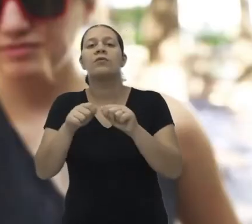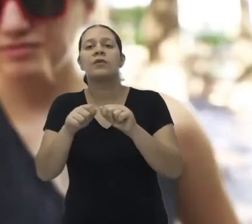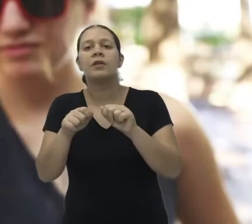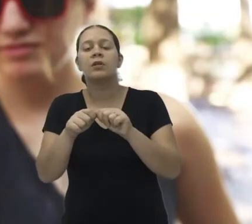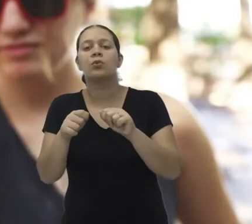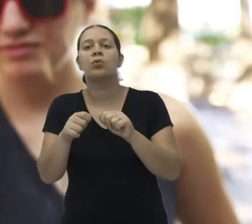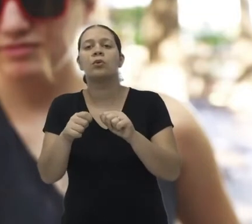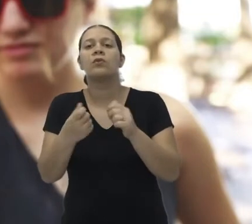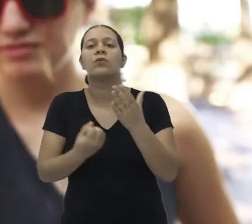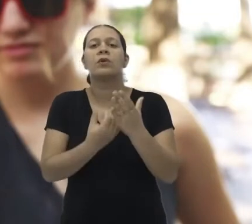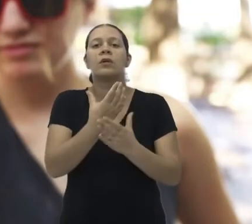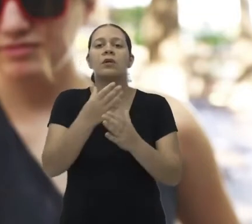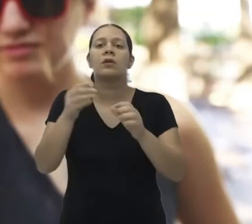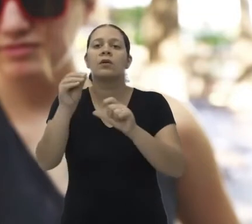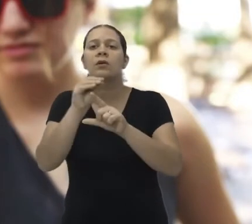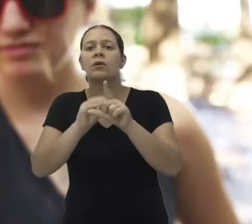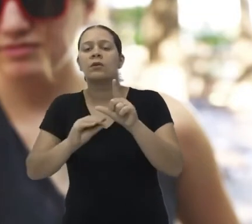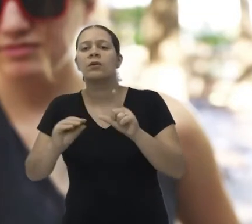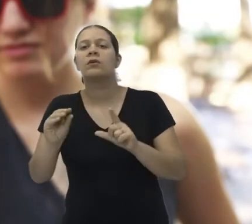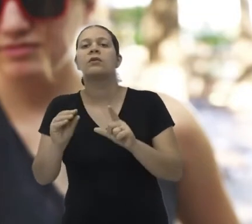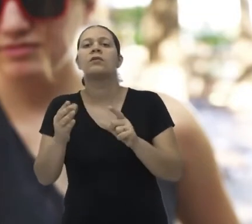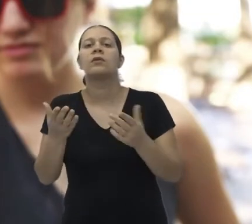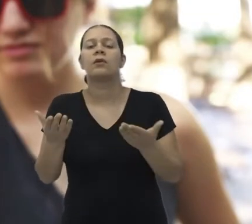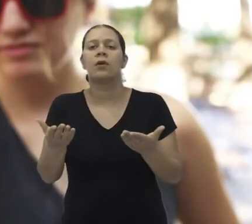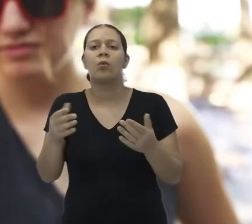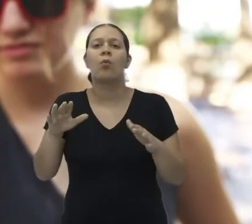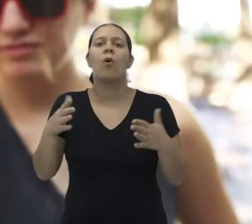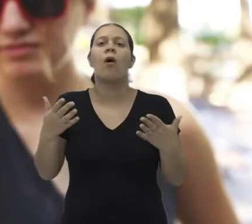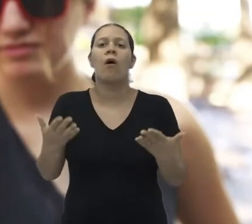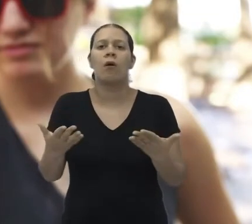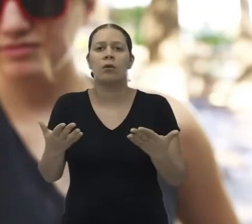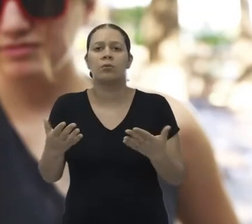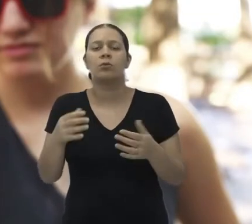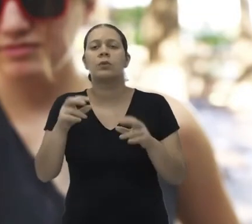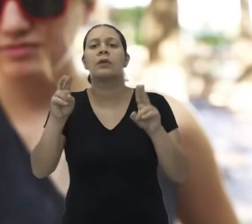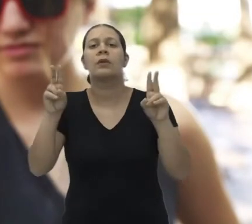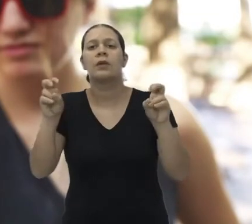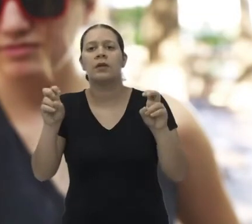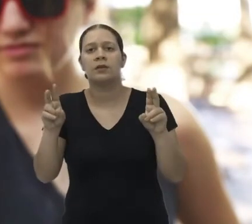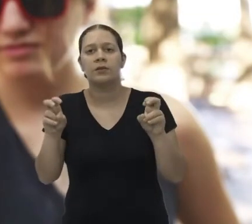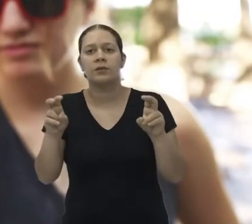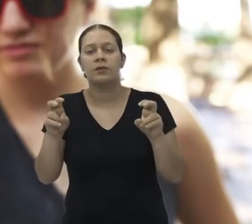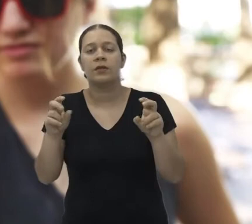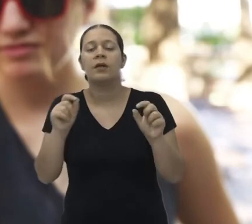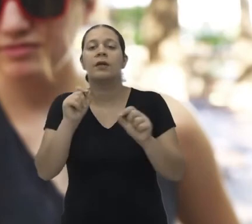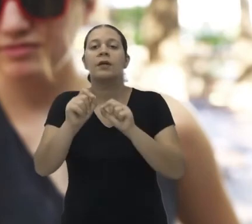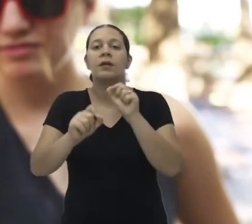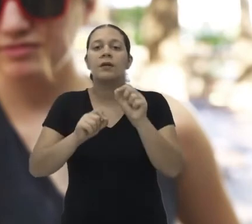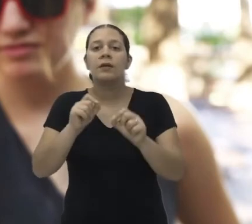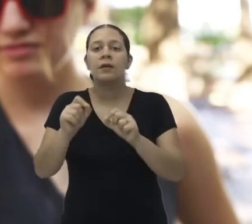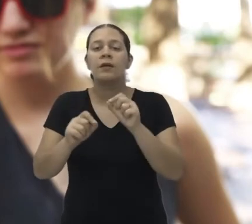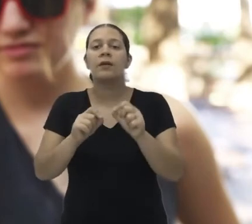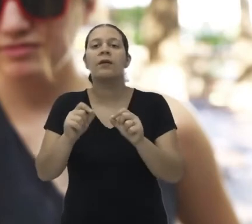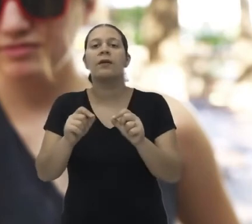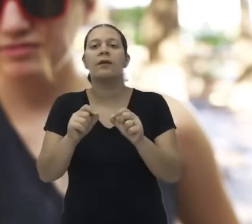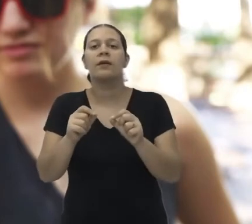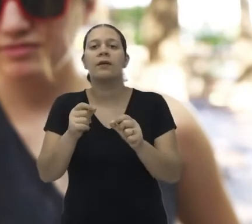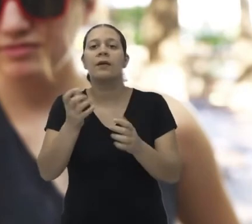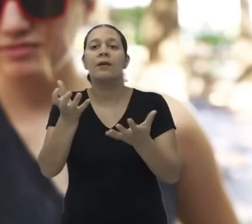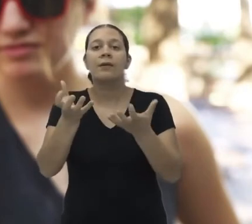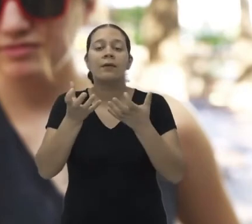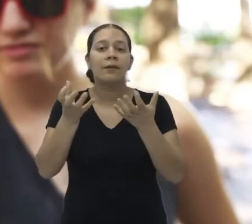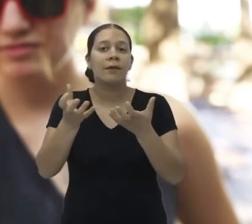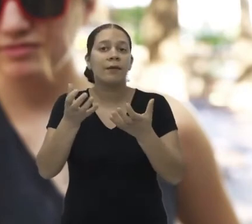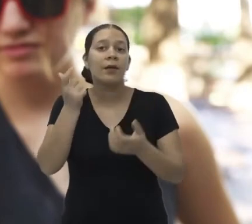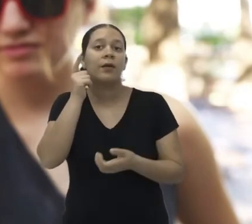foi criado e divulgado? É para convencer de alguma perspectiva ou sobre algum tema? Quem pode se beneficiar com a circulação